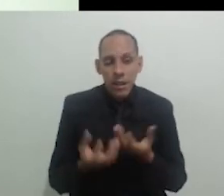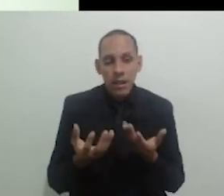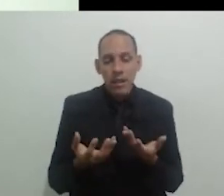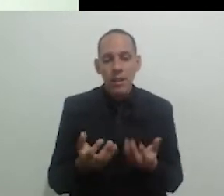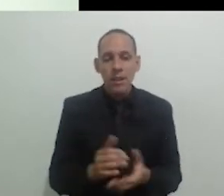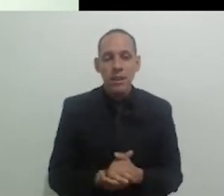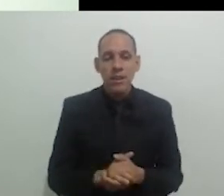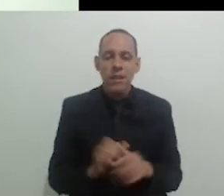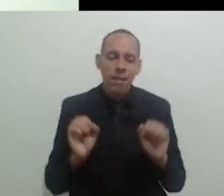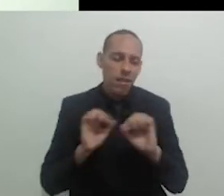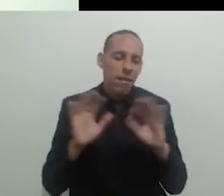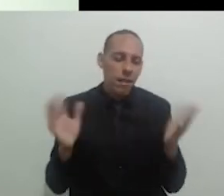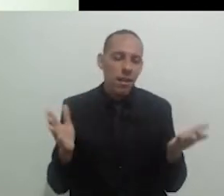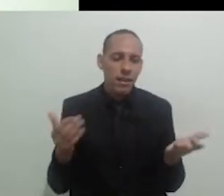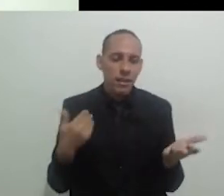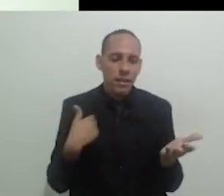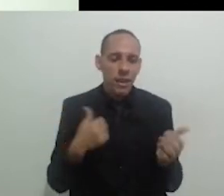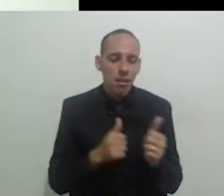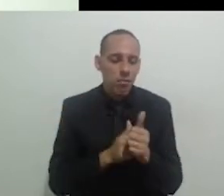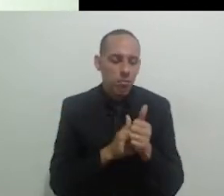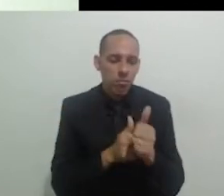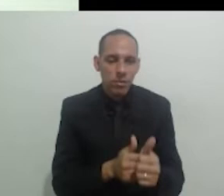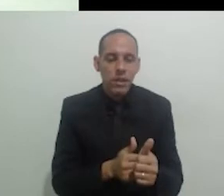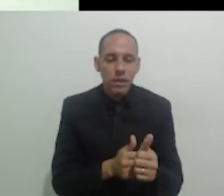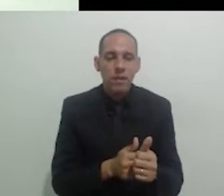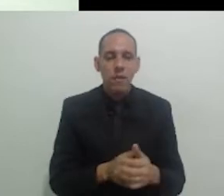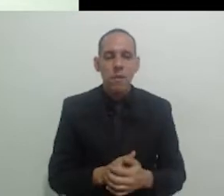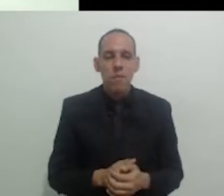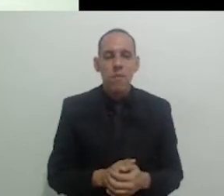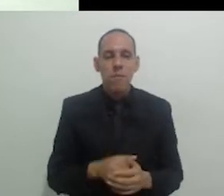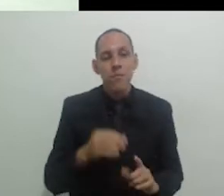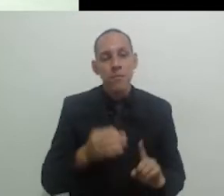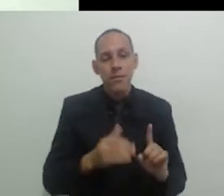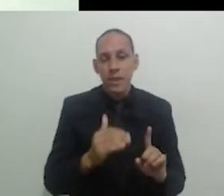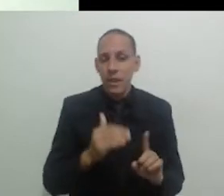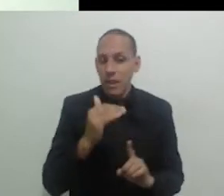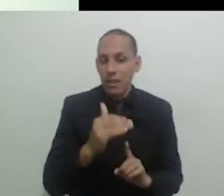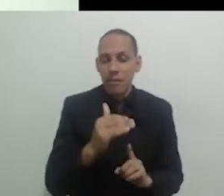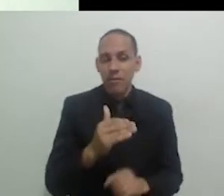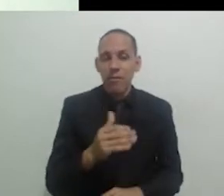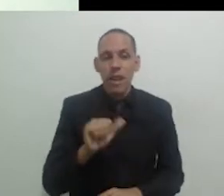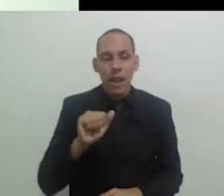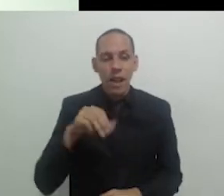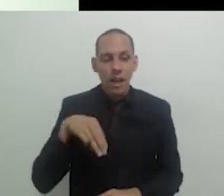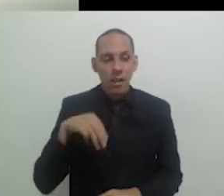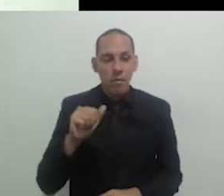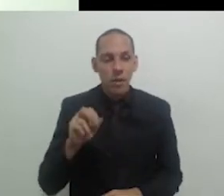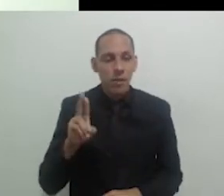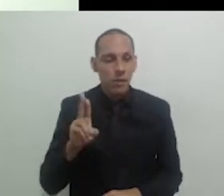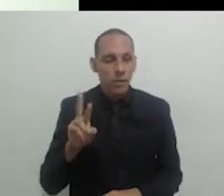Eu cito precedente do desembargador Cornélio e do desembargador Amauri, todo nesse sentido.